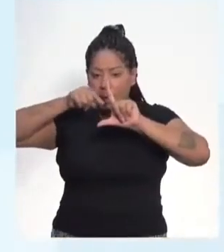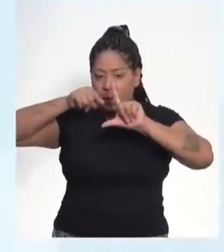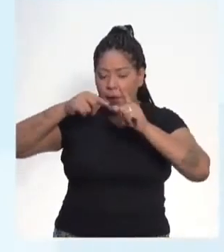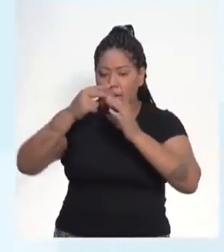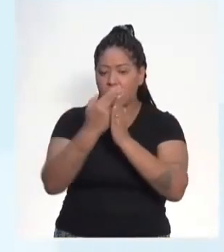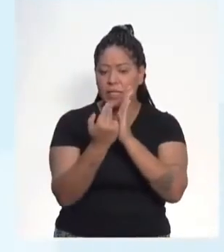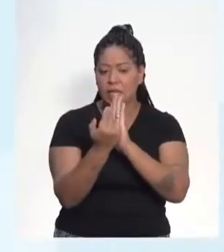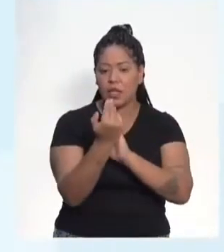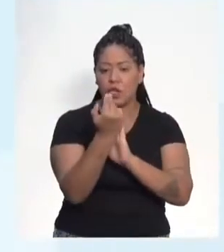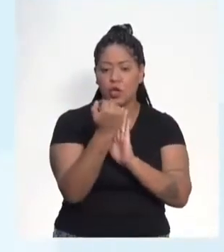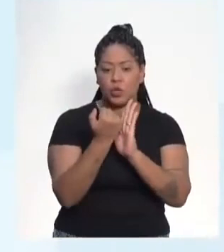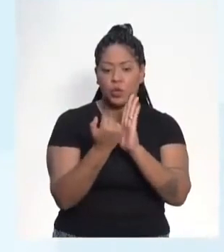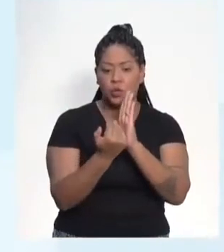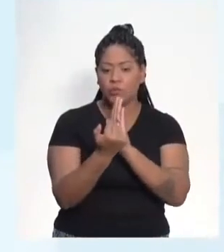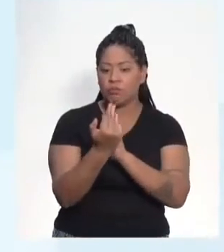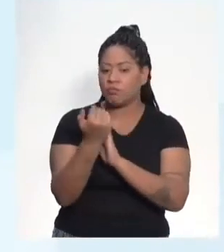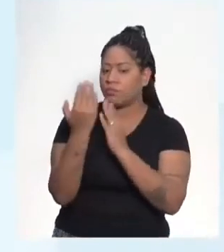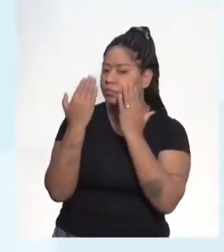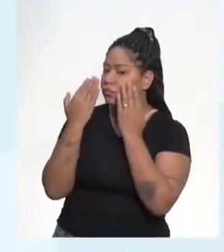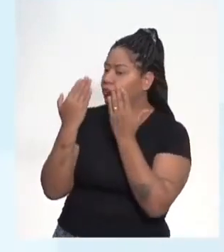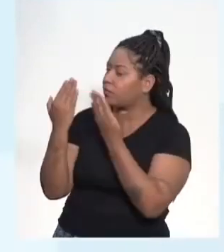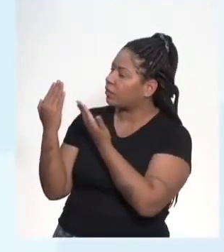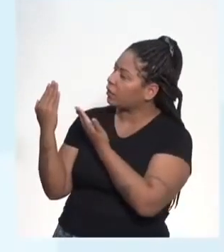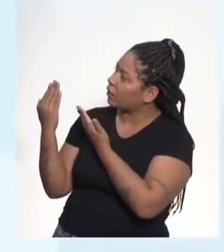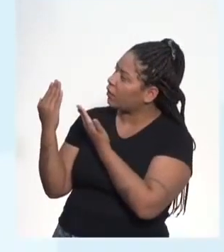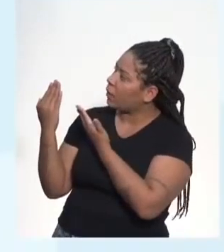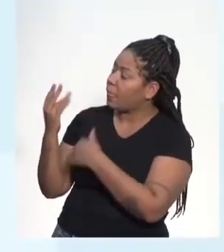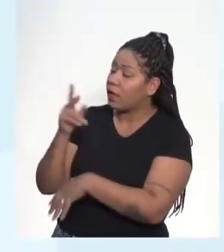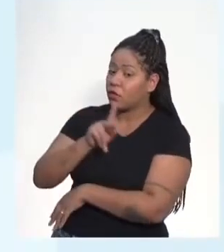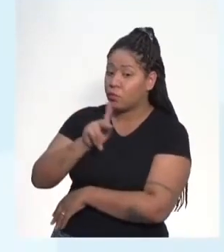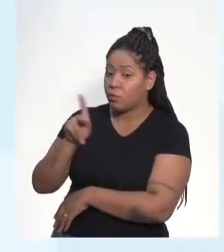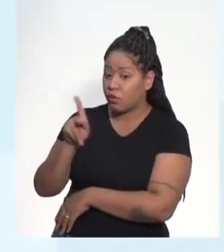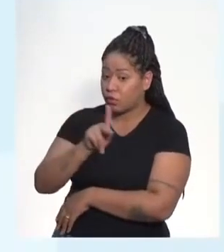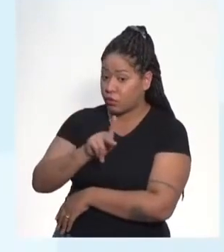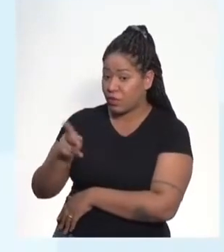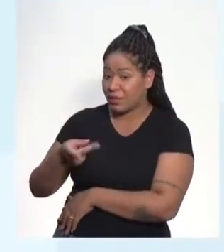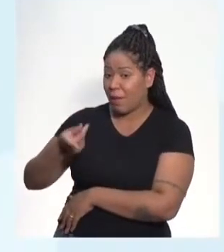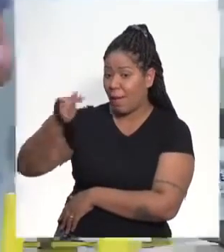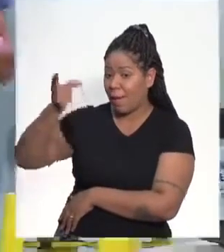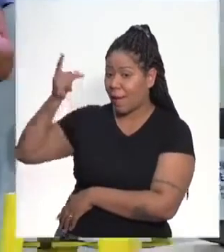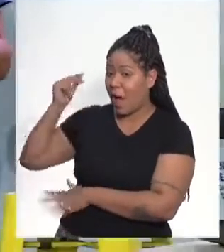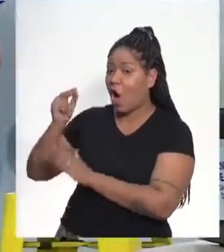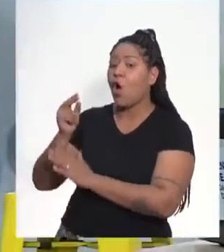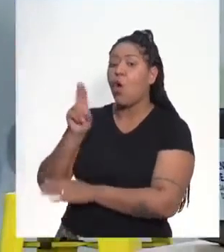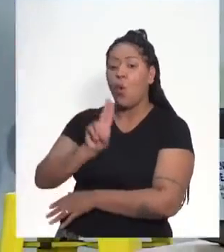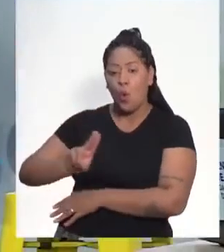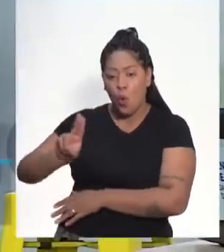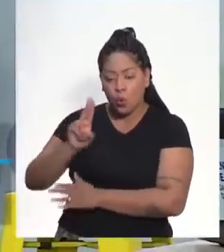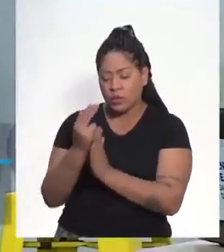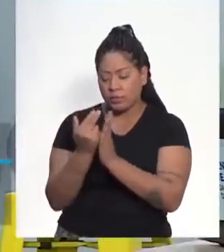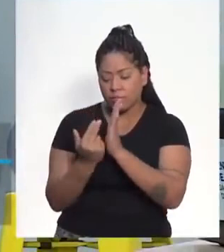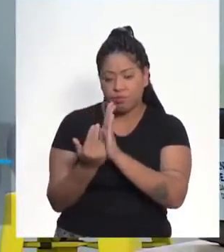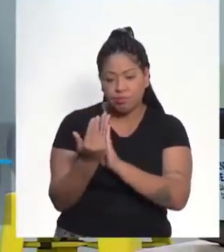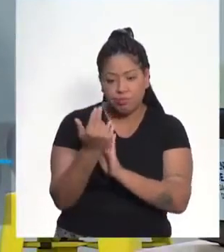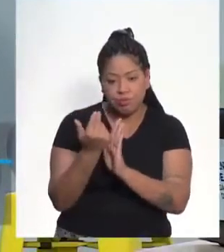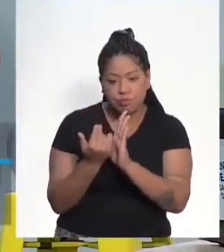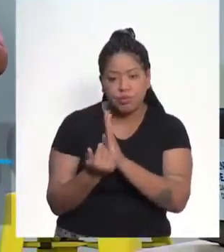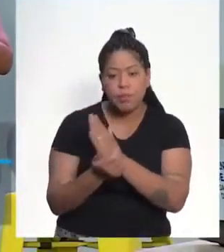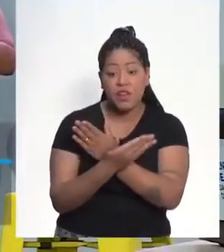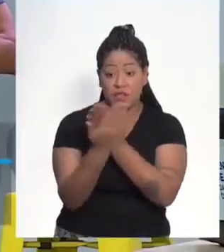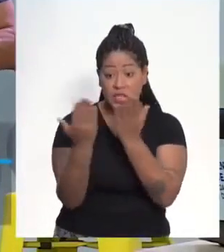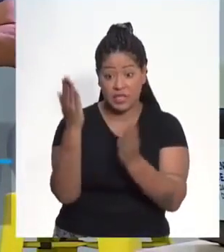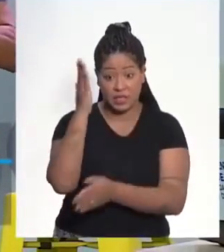que a gente utiliza bastante comum. Os pequenos usam muito, né? As professoras lá dos anos iniciais utilizam muito, é muito eficiente para entender a